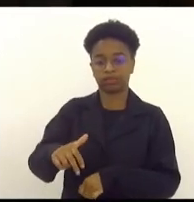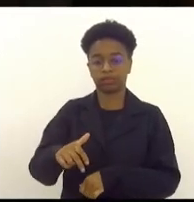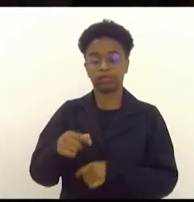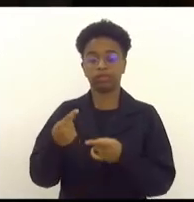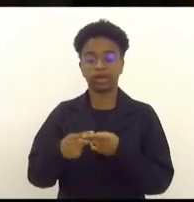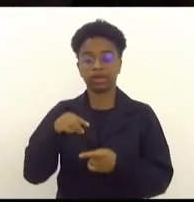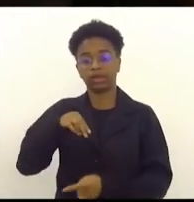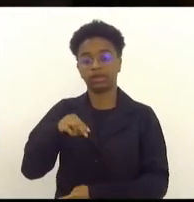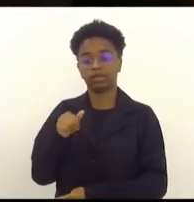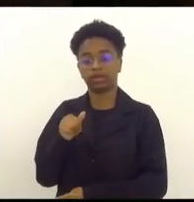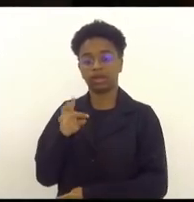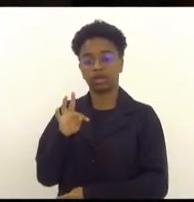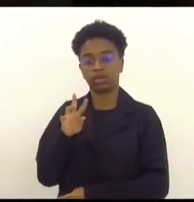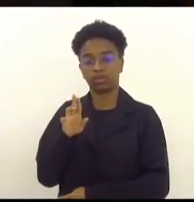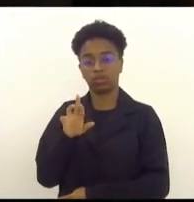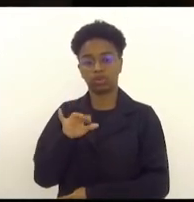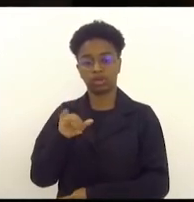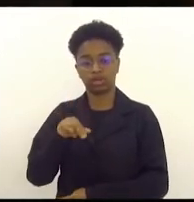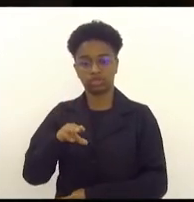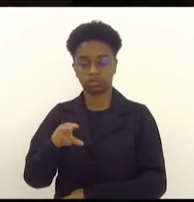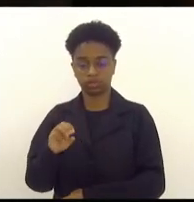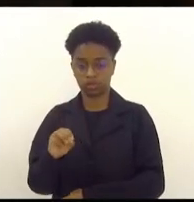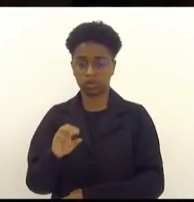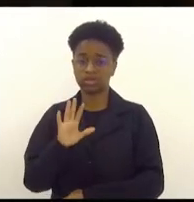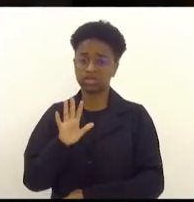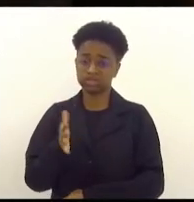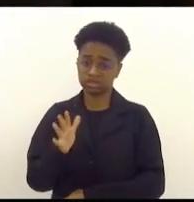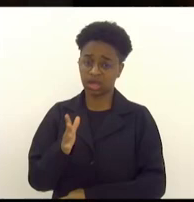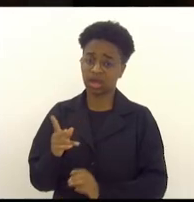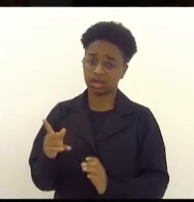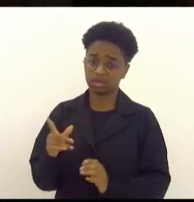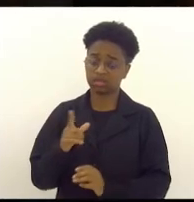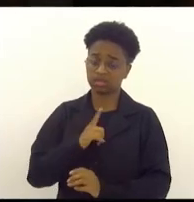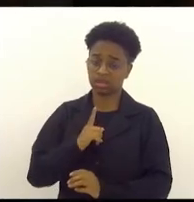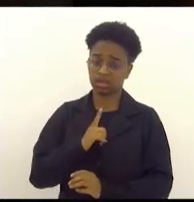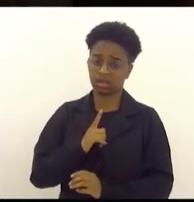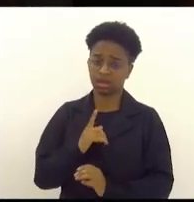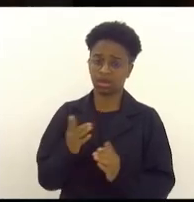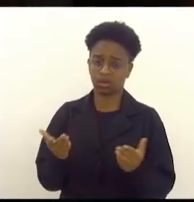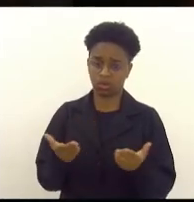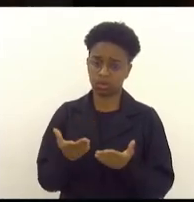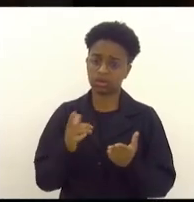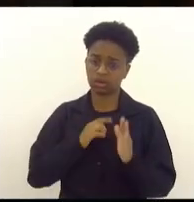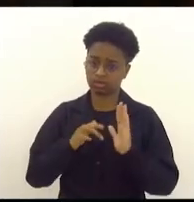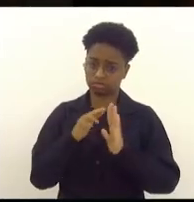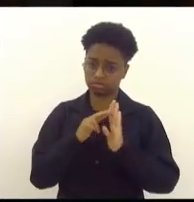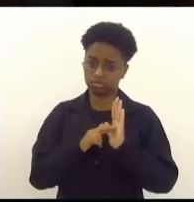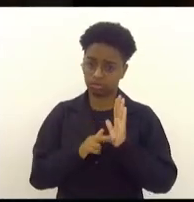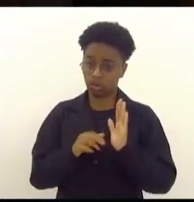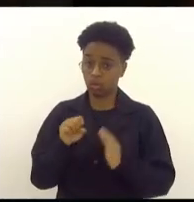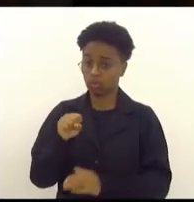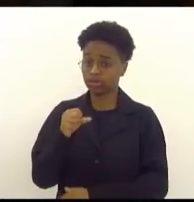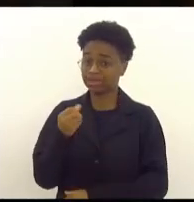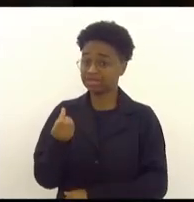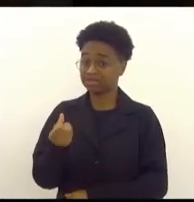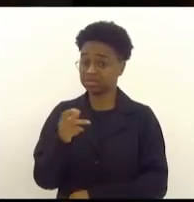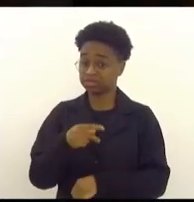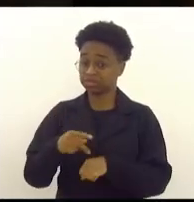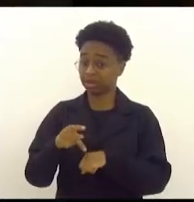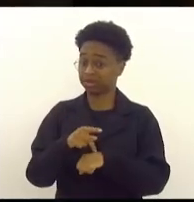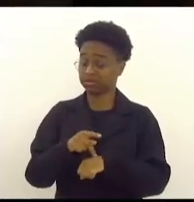naturismo Deputado Luiz Paulo existe atualmente é regulamentado em 86 países